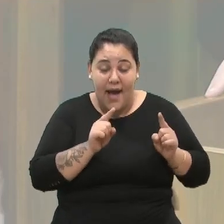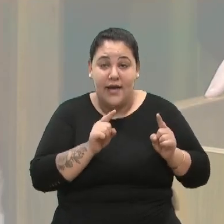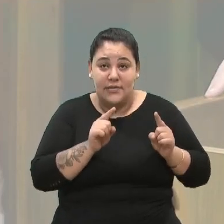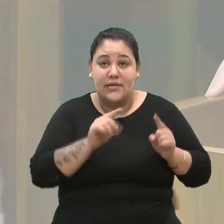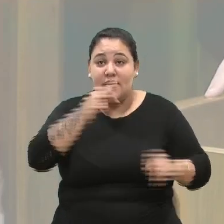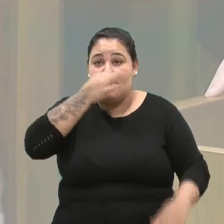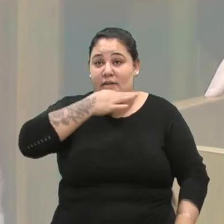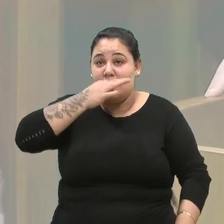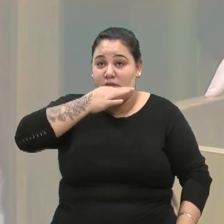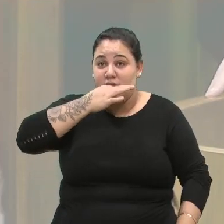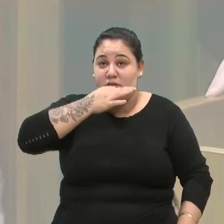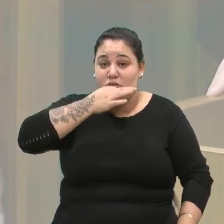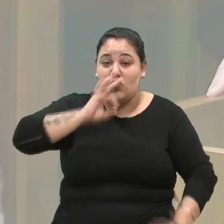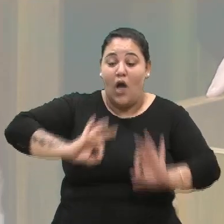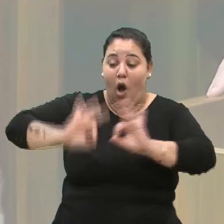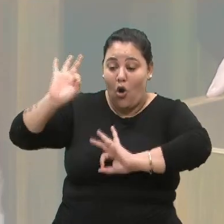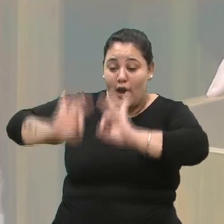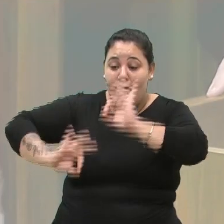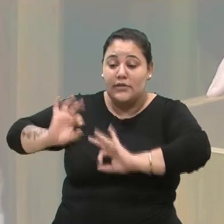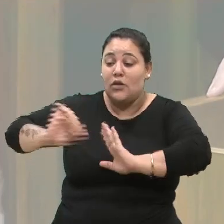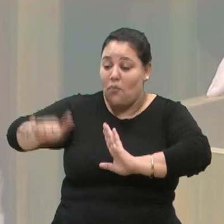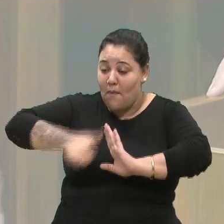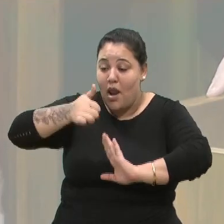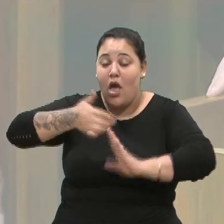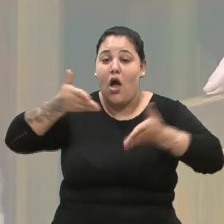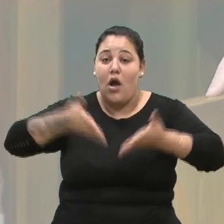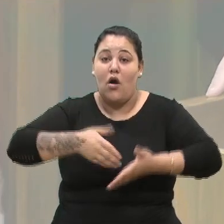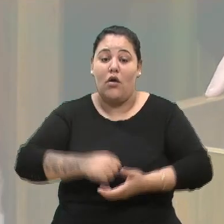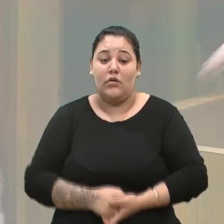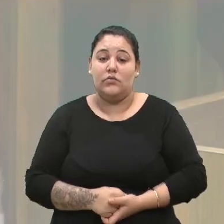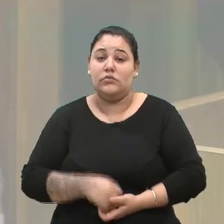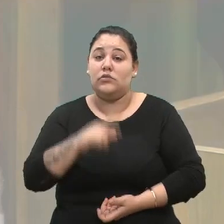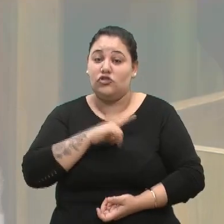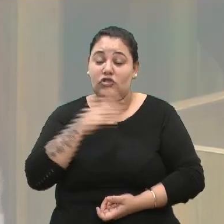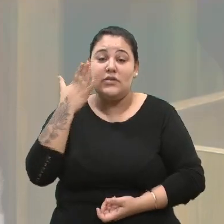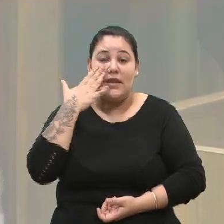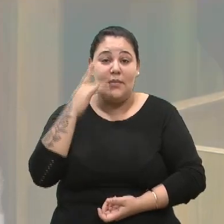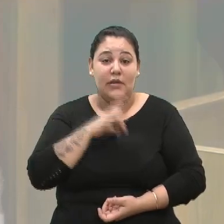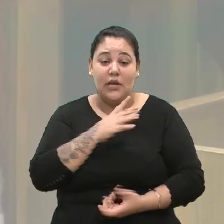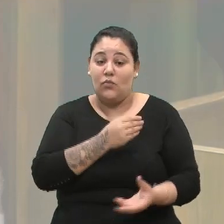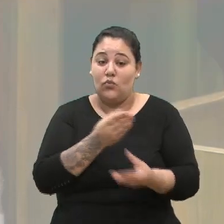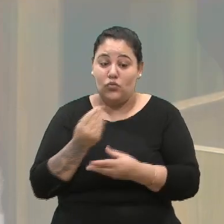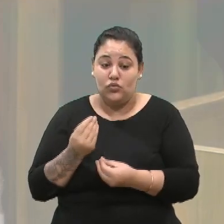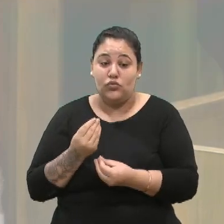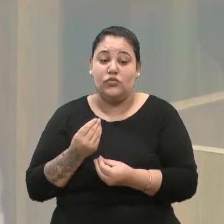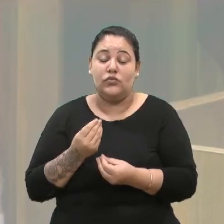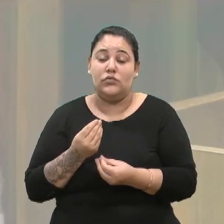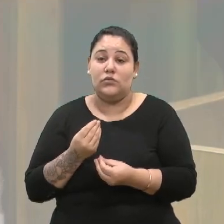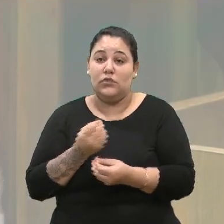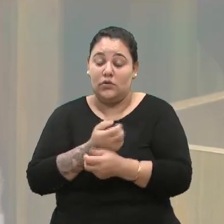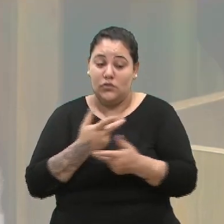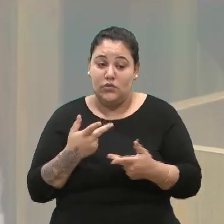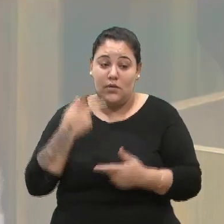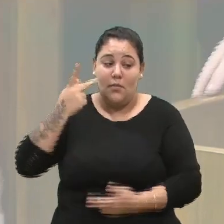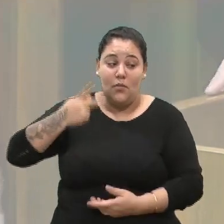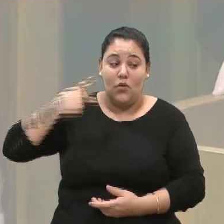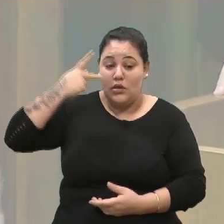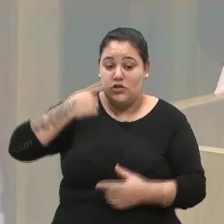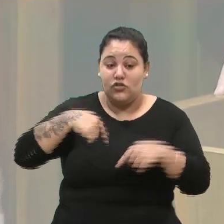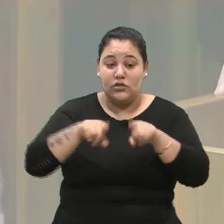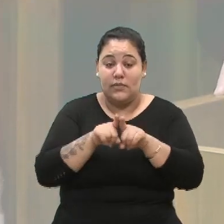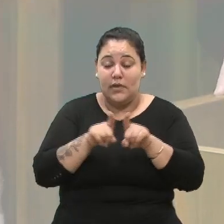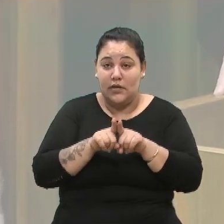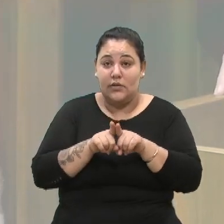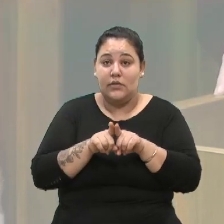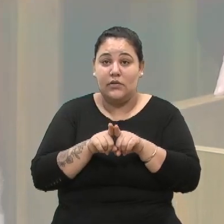Sul nos eixos. E isso demanda grandes sacrifícios, inclusive sacrifícios políticos, né? O custo